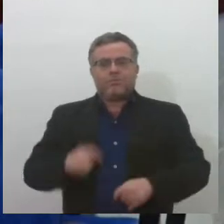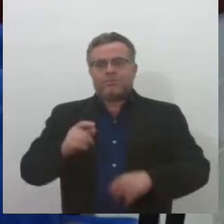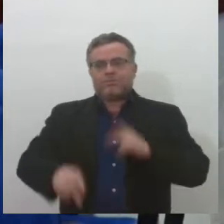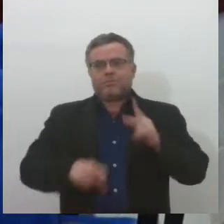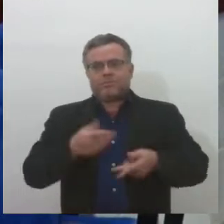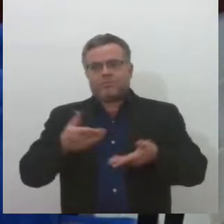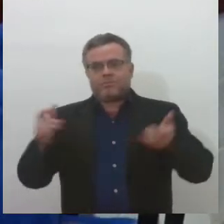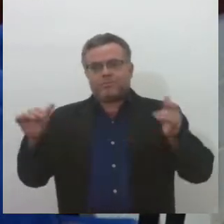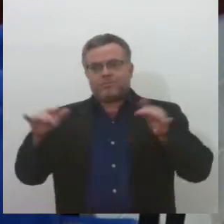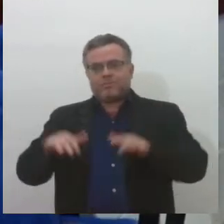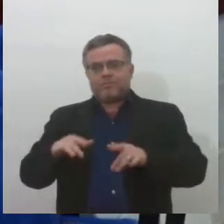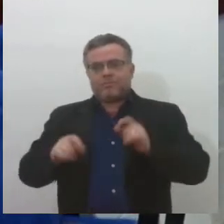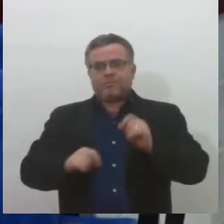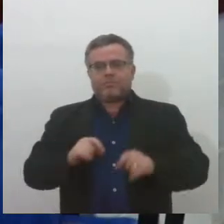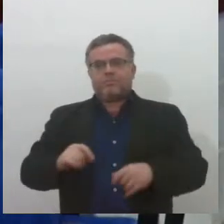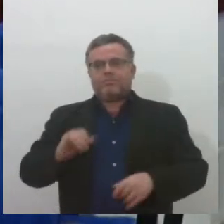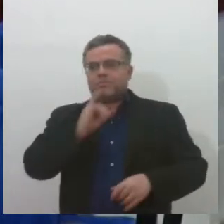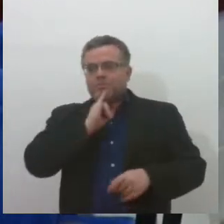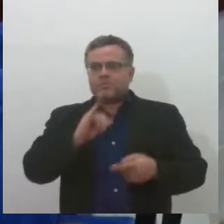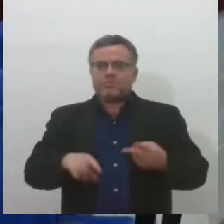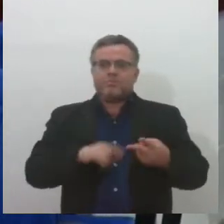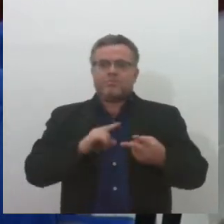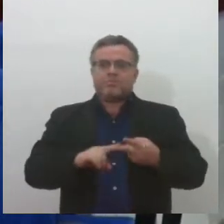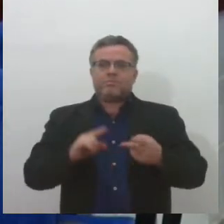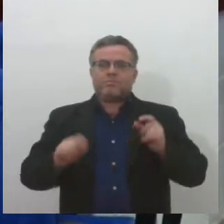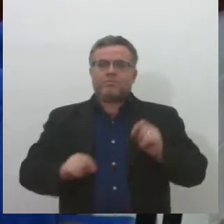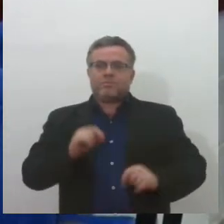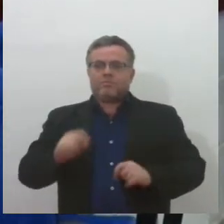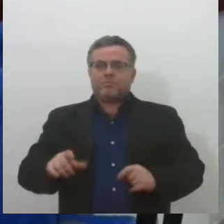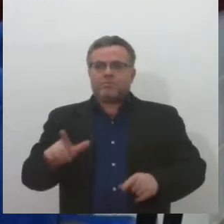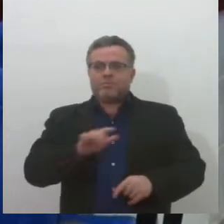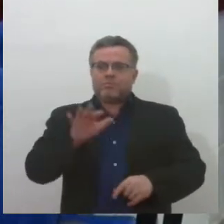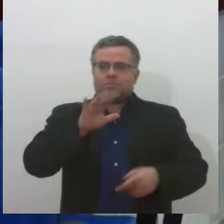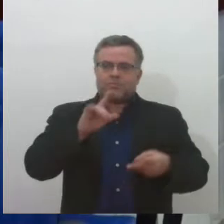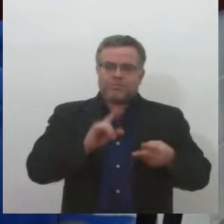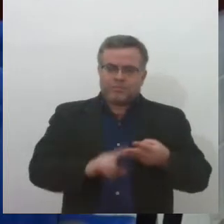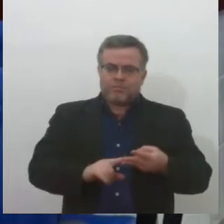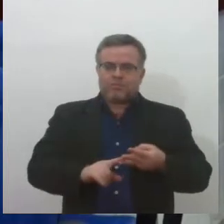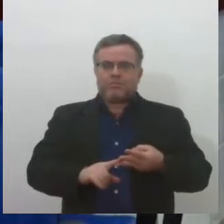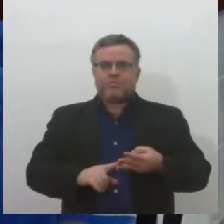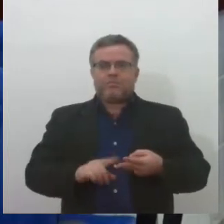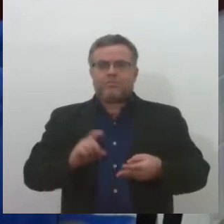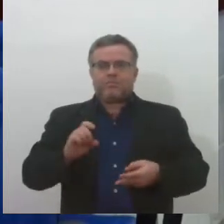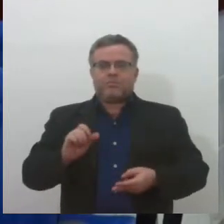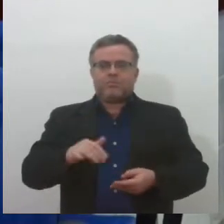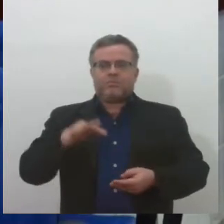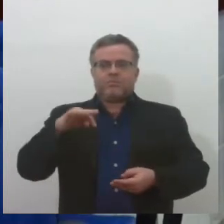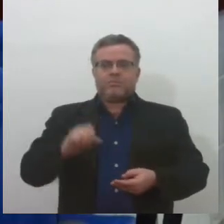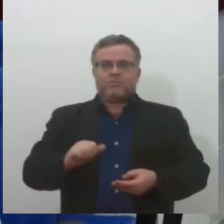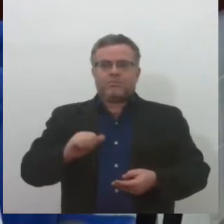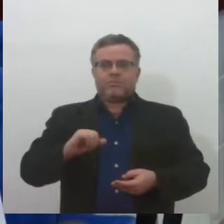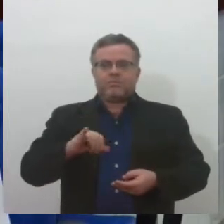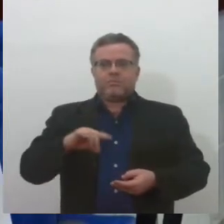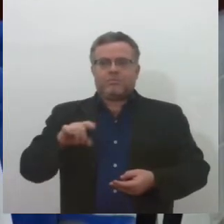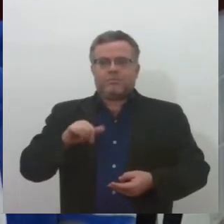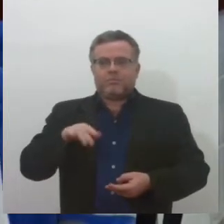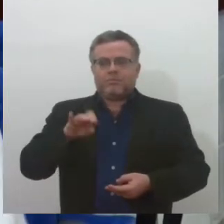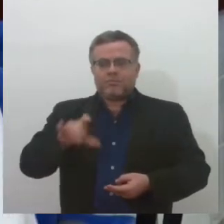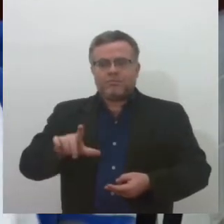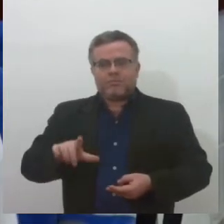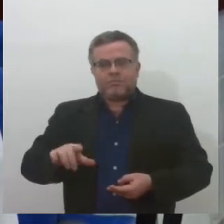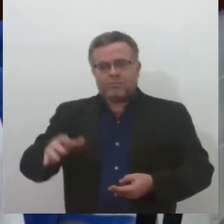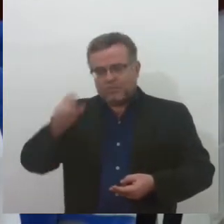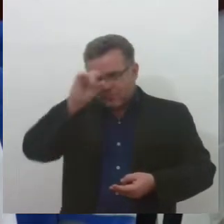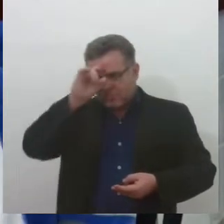composta pelo banco de Itabaiana o banco de leite de lagarto posso decoração Isabel e o Marly Sarney que é referente